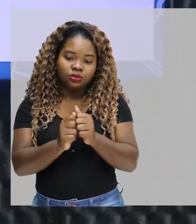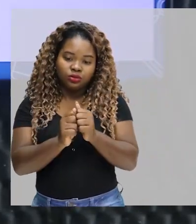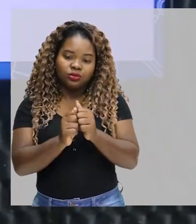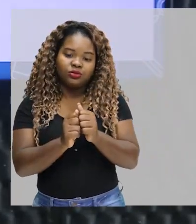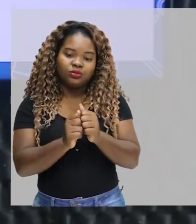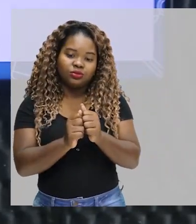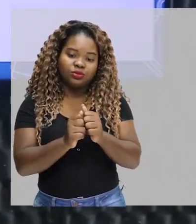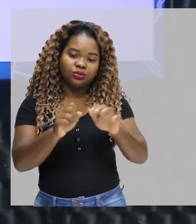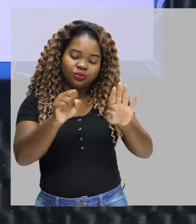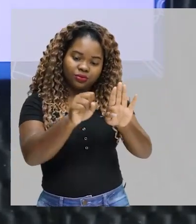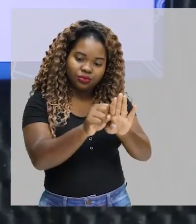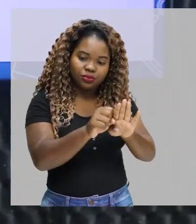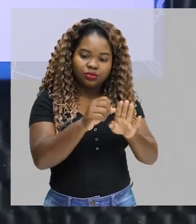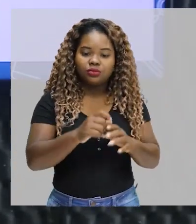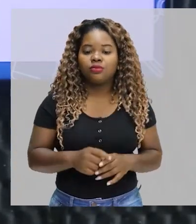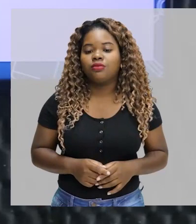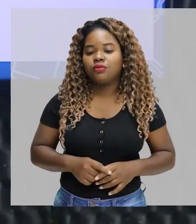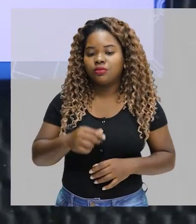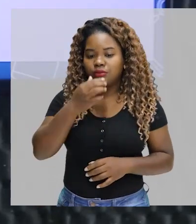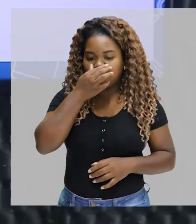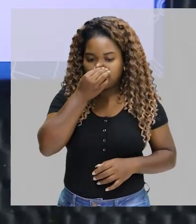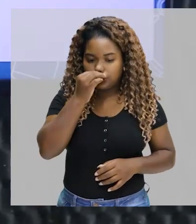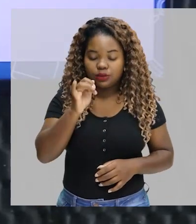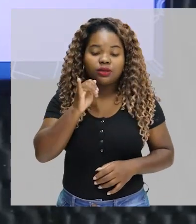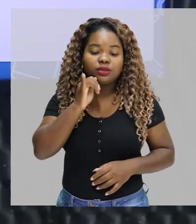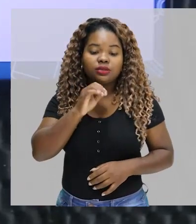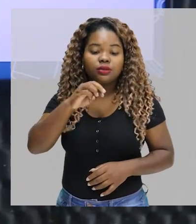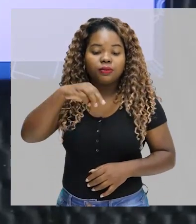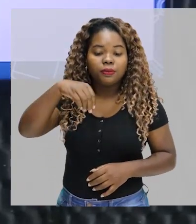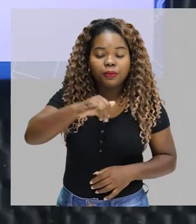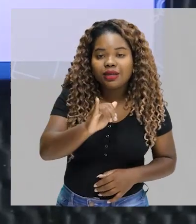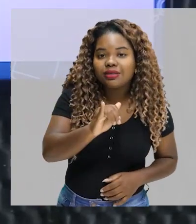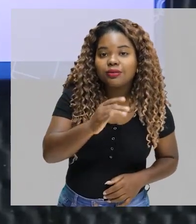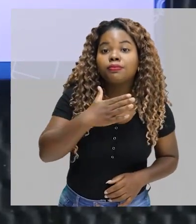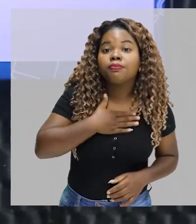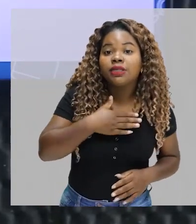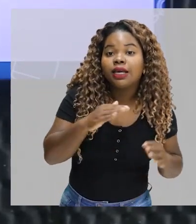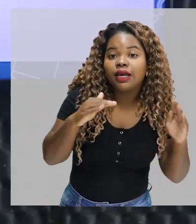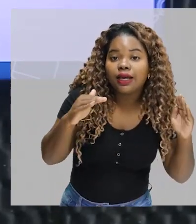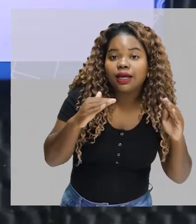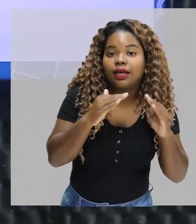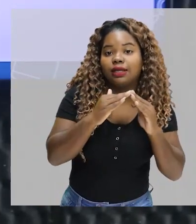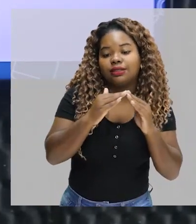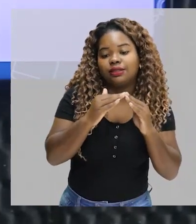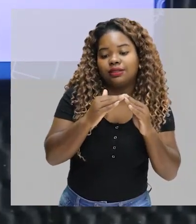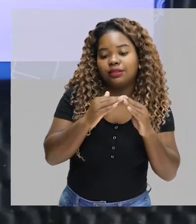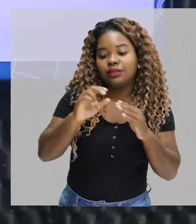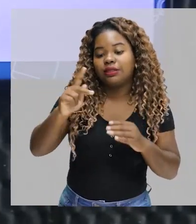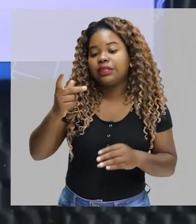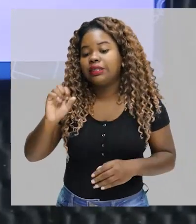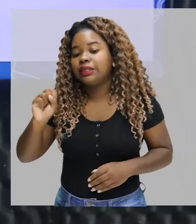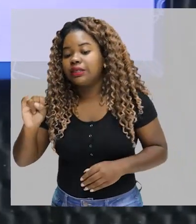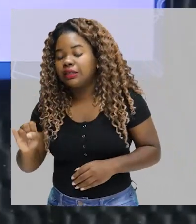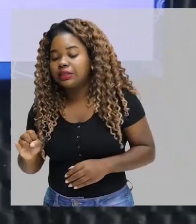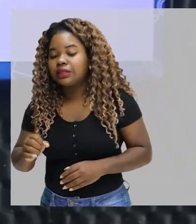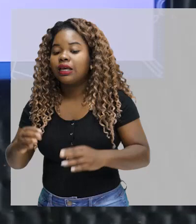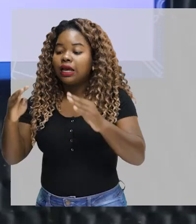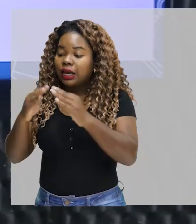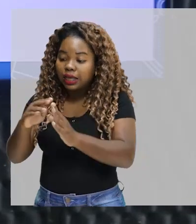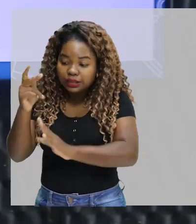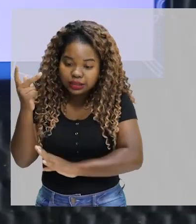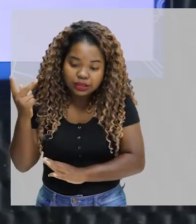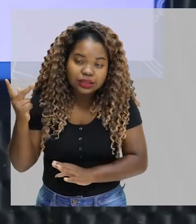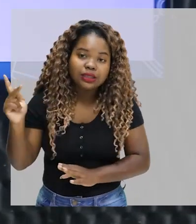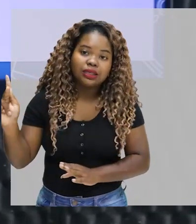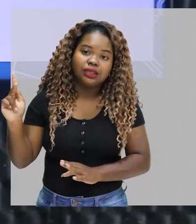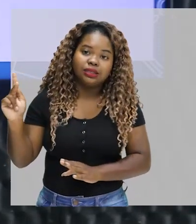um substantivo. My house, minha casa. his house, a casa